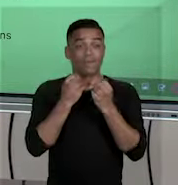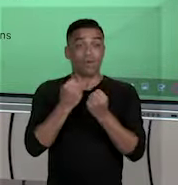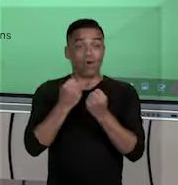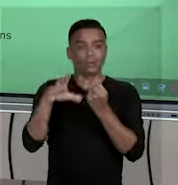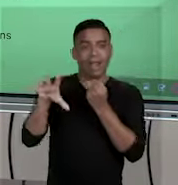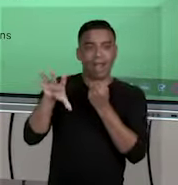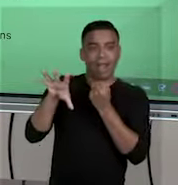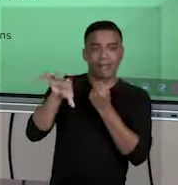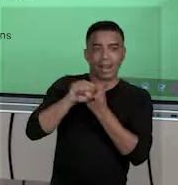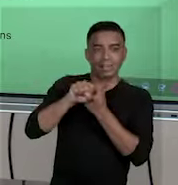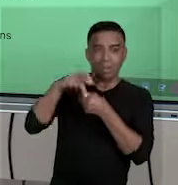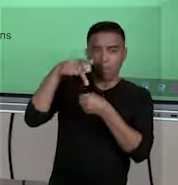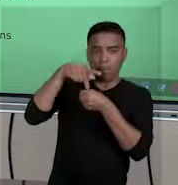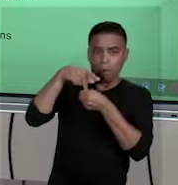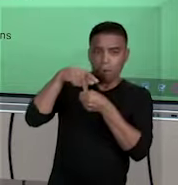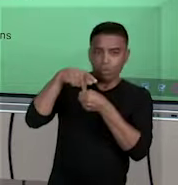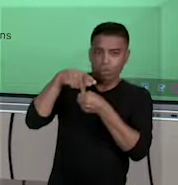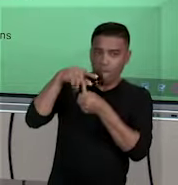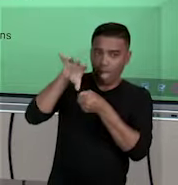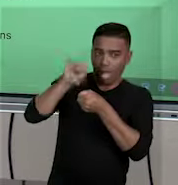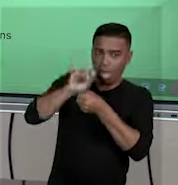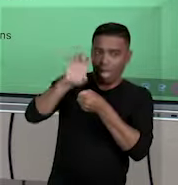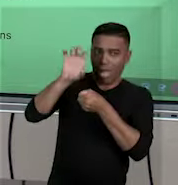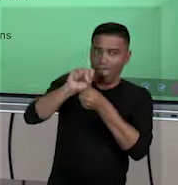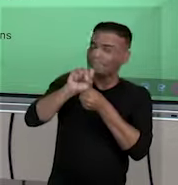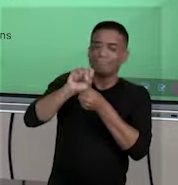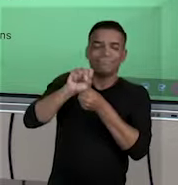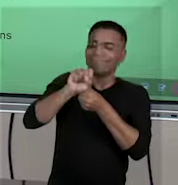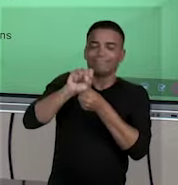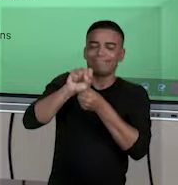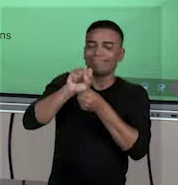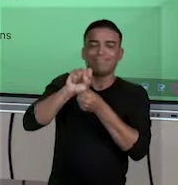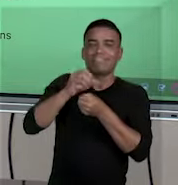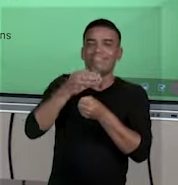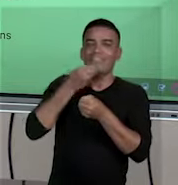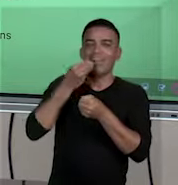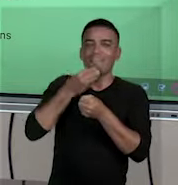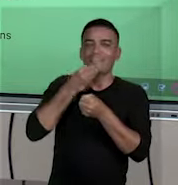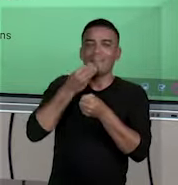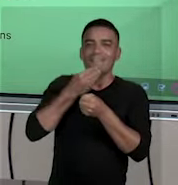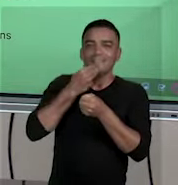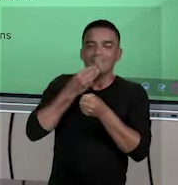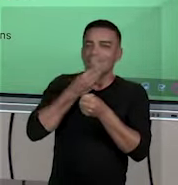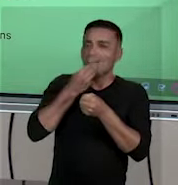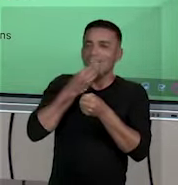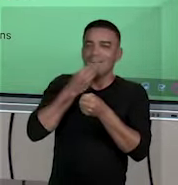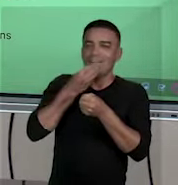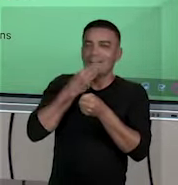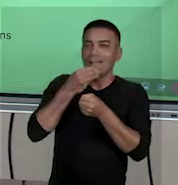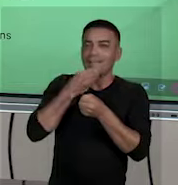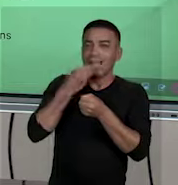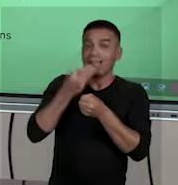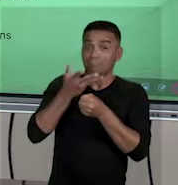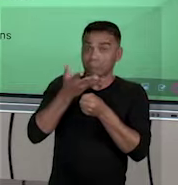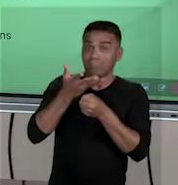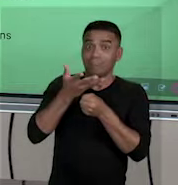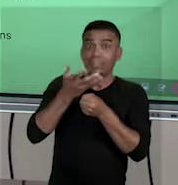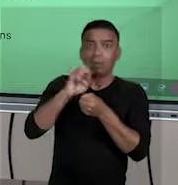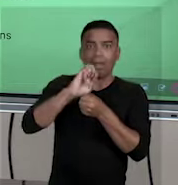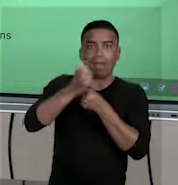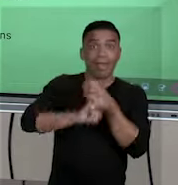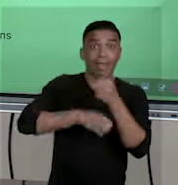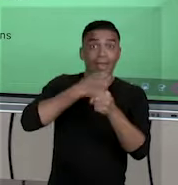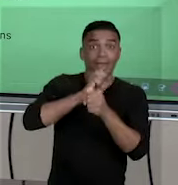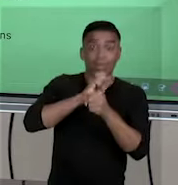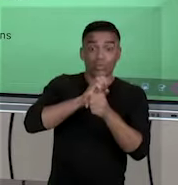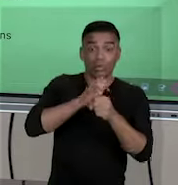atração do núcleo para esses elétrons, ela é menor, permitindo com que esses elétrons pulem de